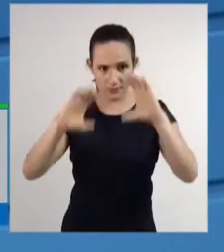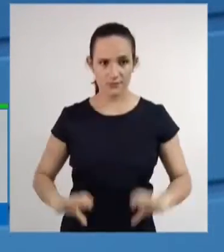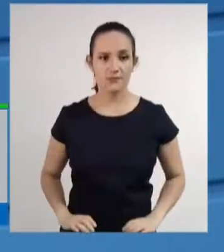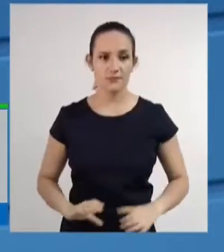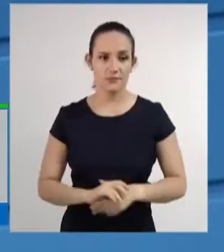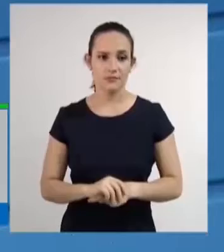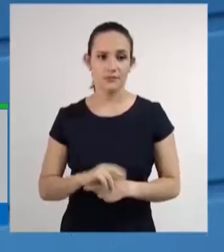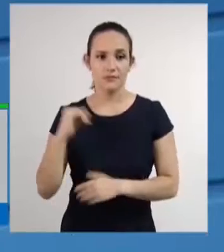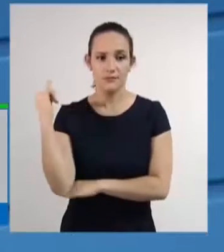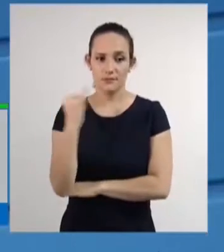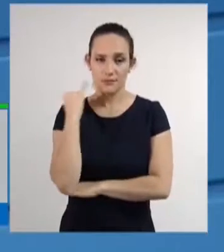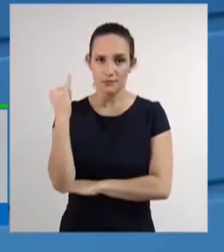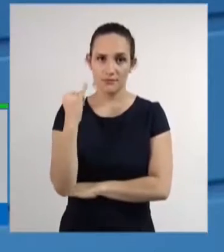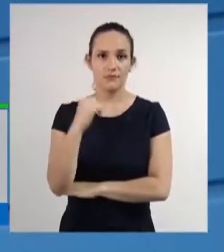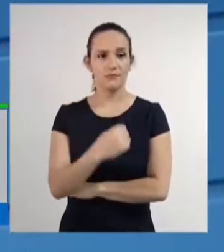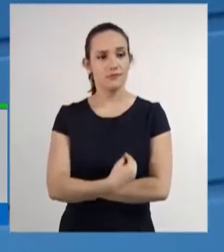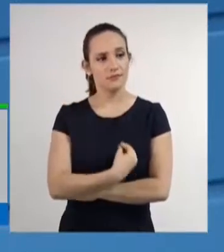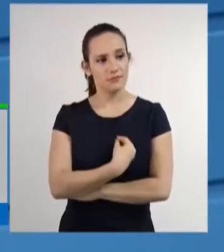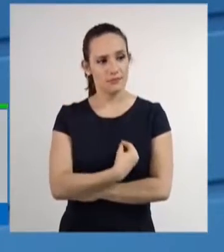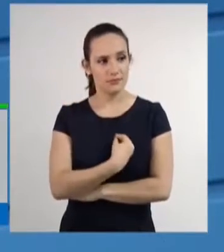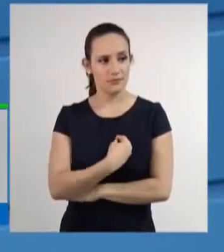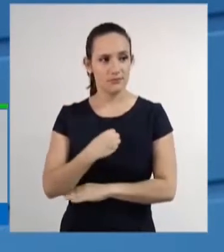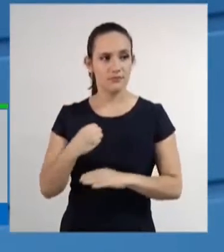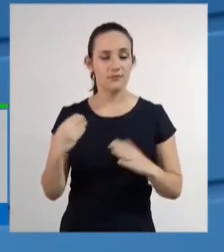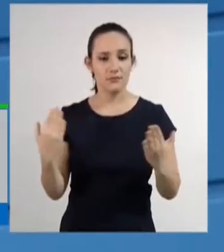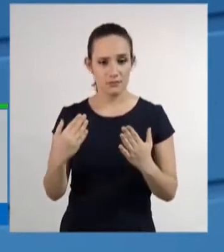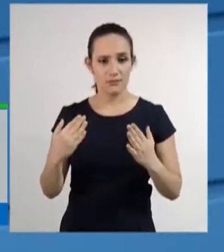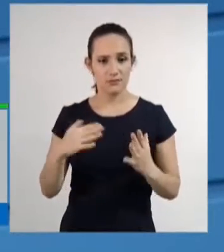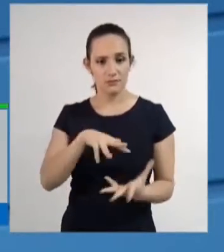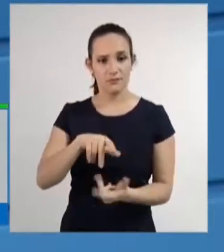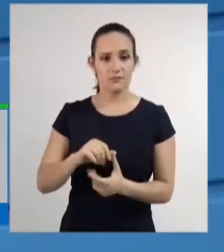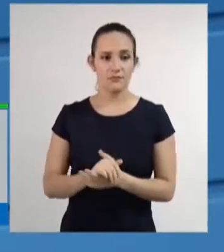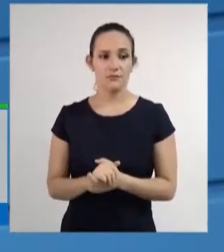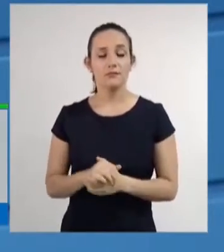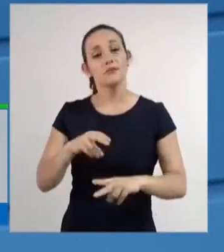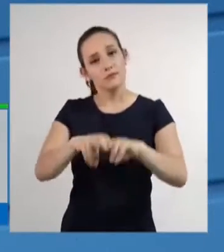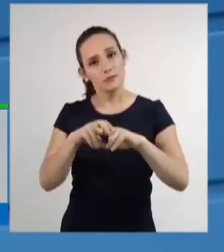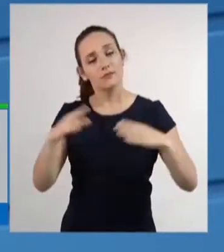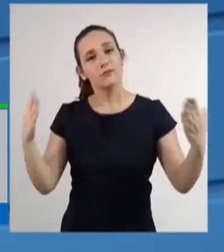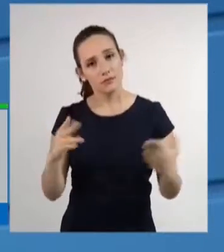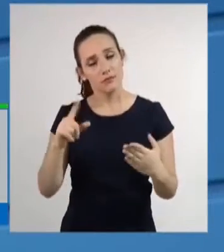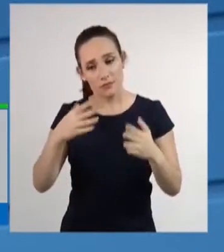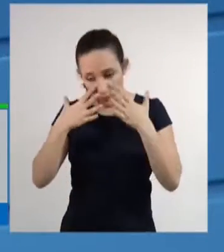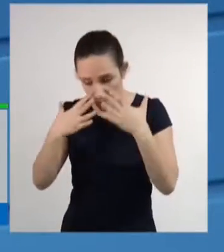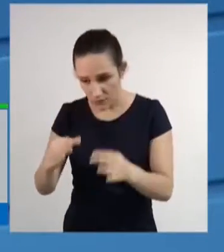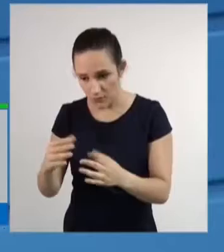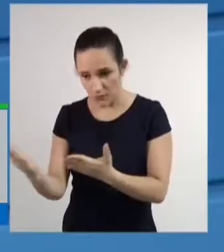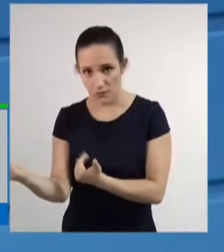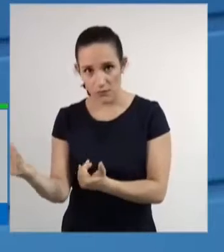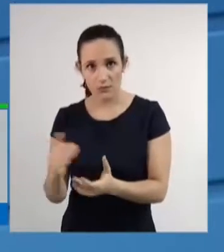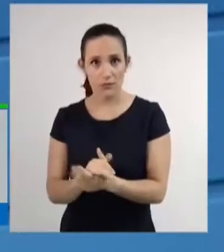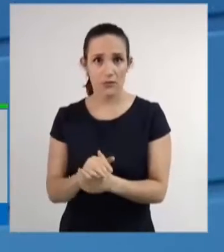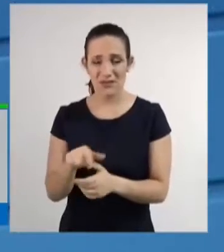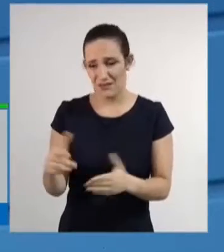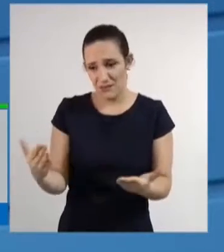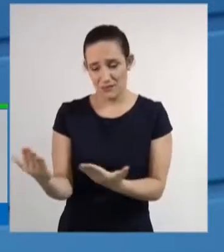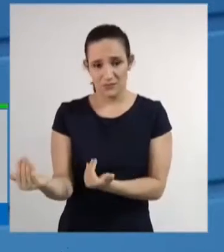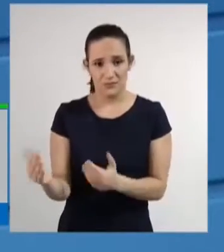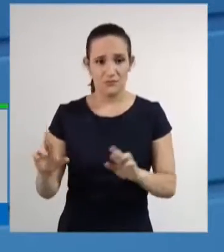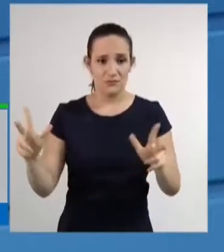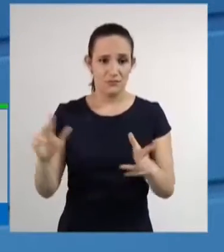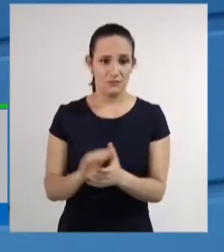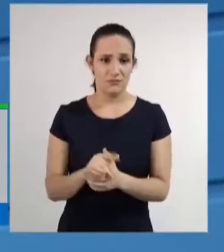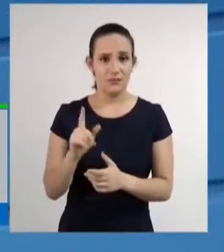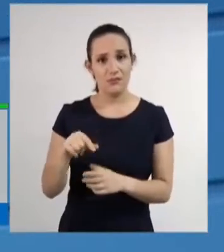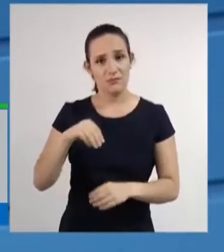cidadãos importantes para a grande máquina social. É necessário ouvir o jovem, afinal o jovem hoje é diferente,